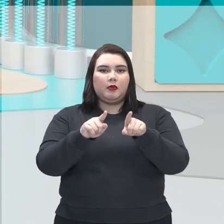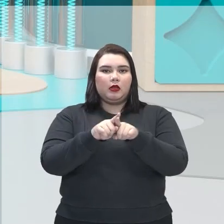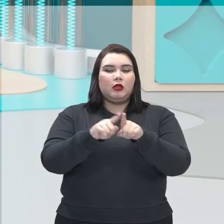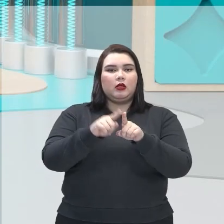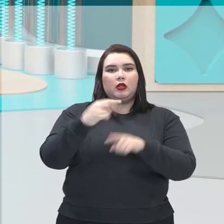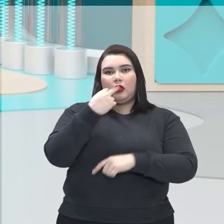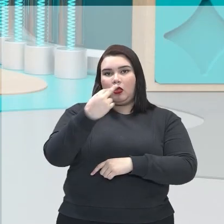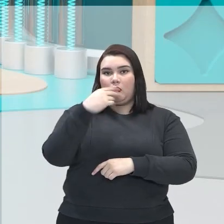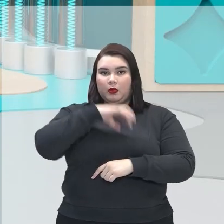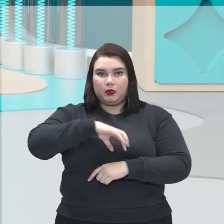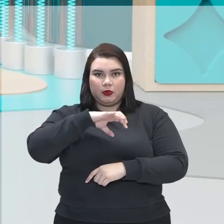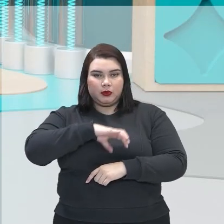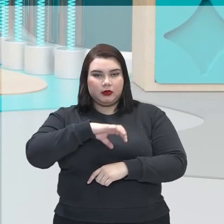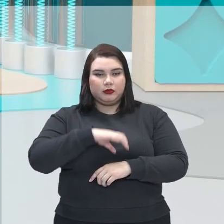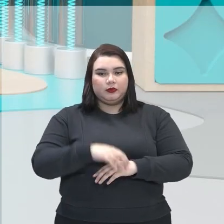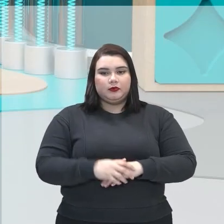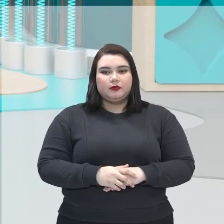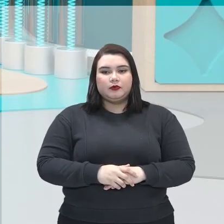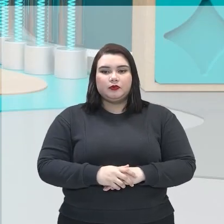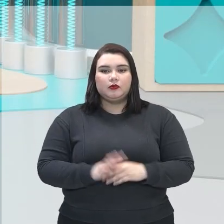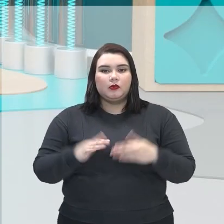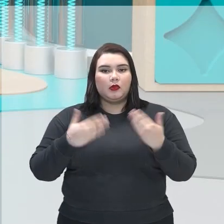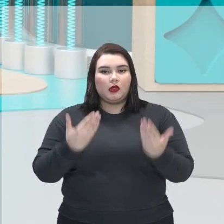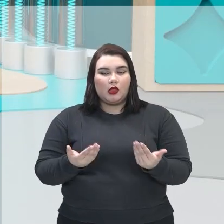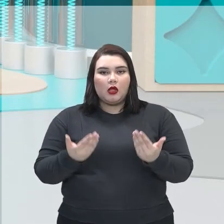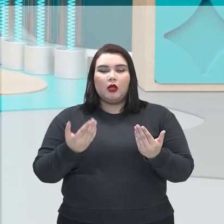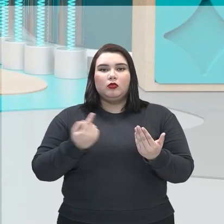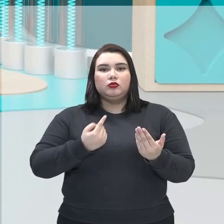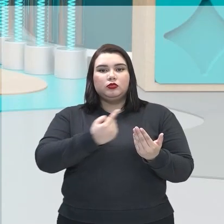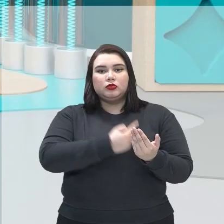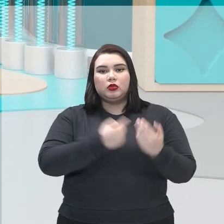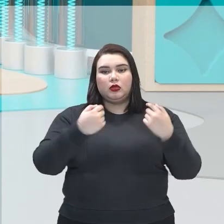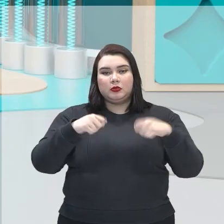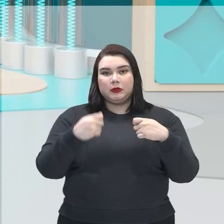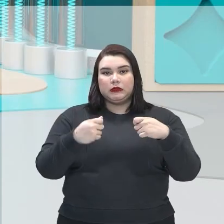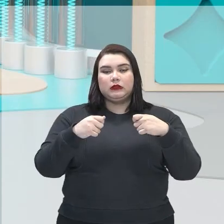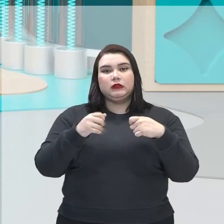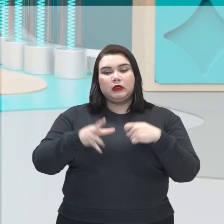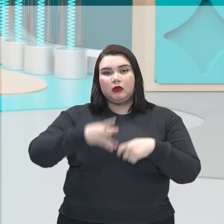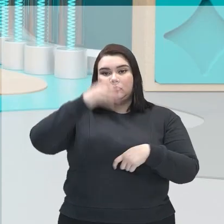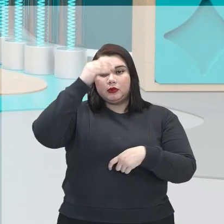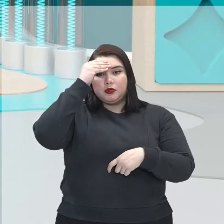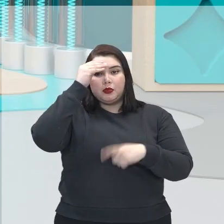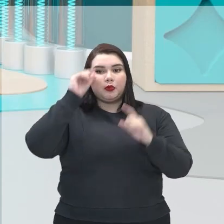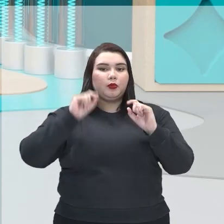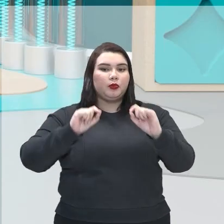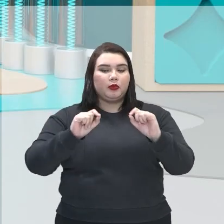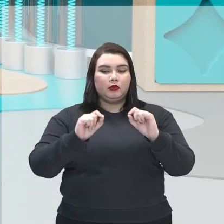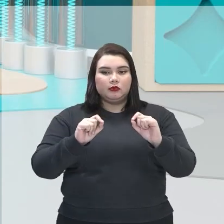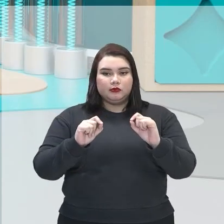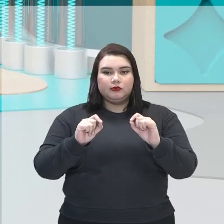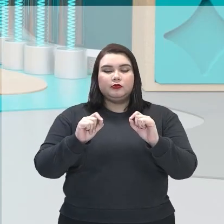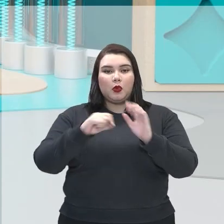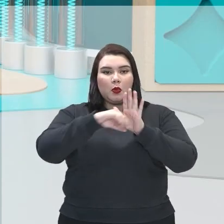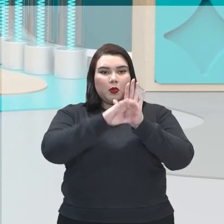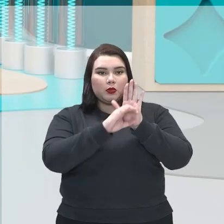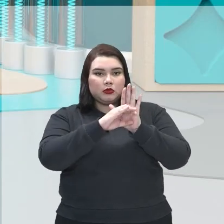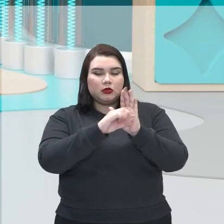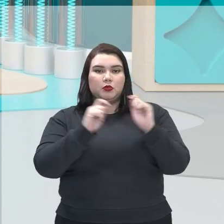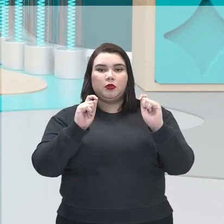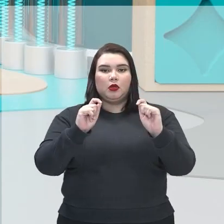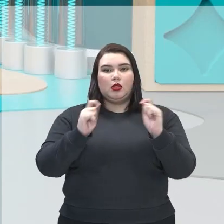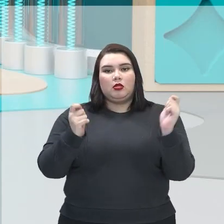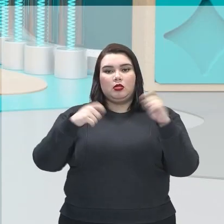língua portuguesa. Então, basicamente, o que nós temos que ter em mente agora é essa parte aqui, esse conceito, que eles podem